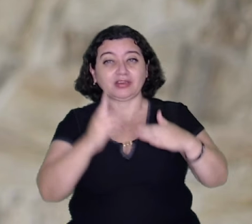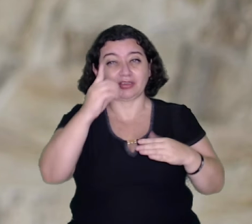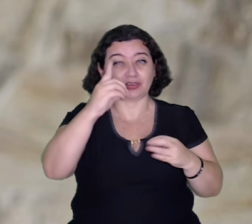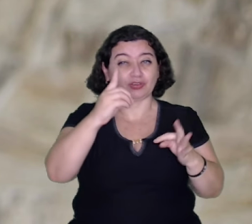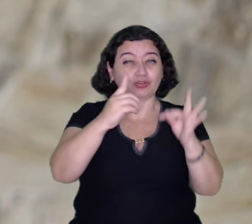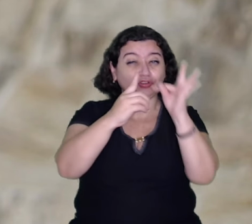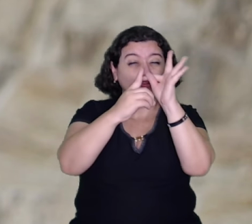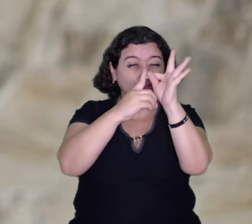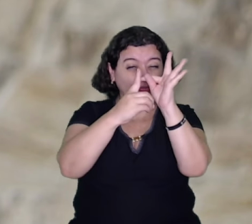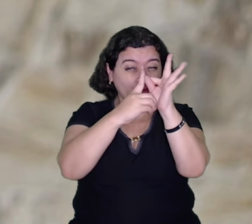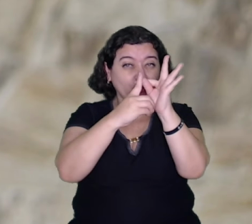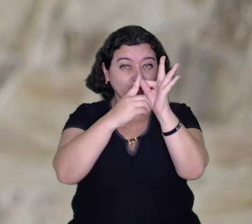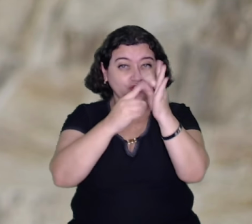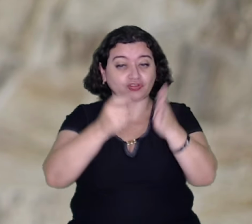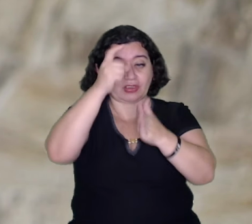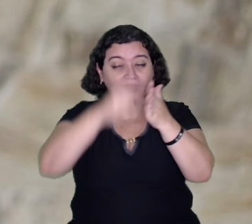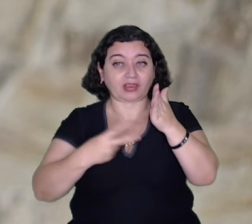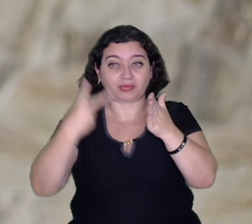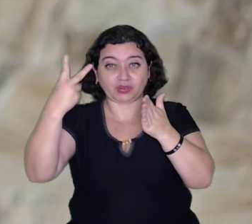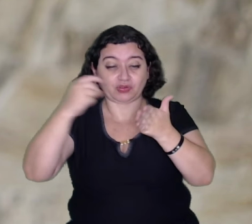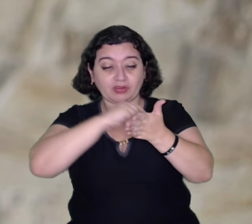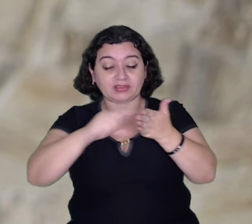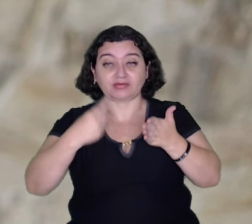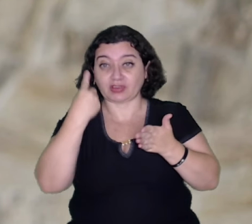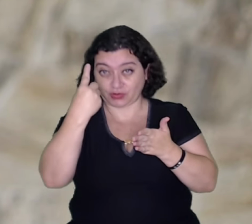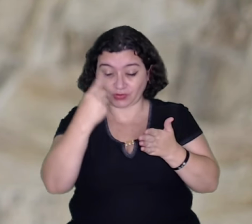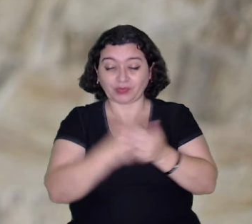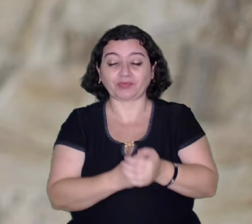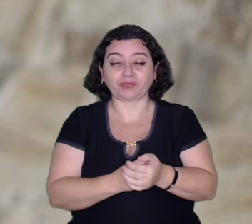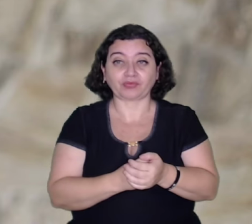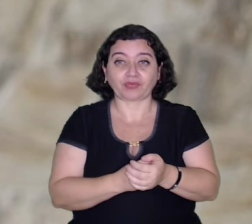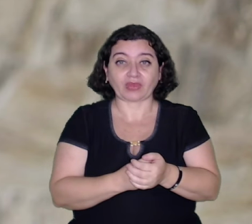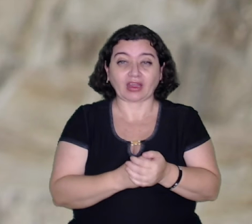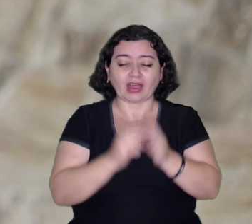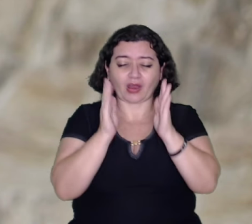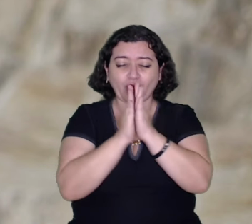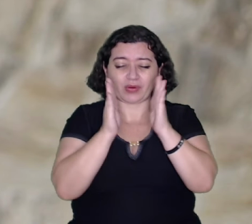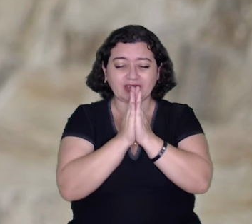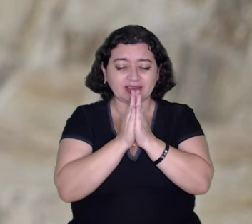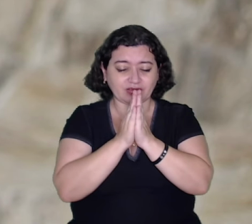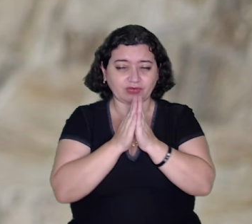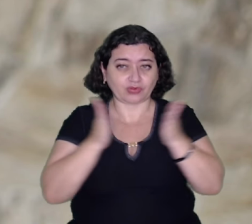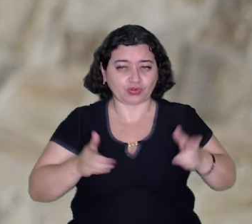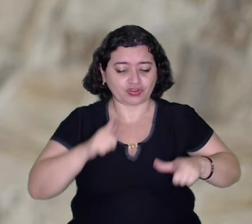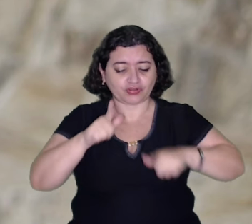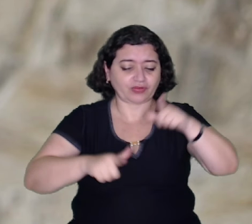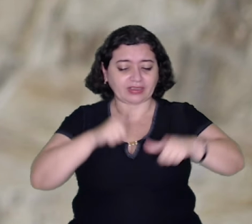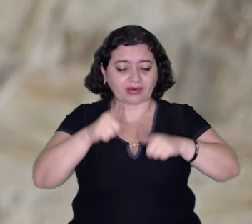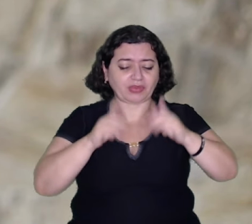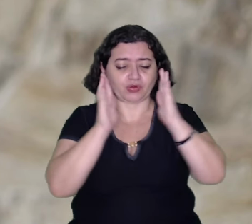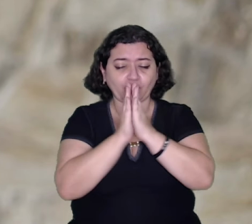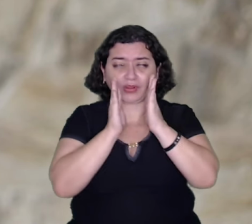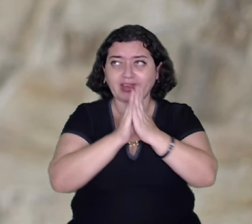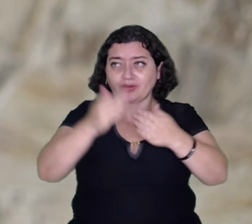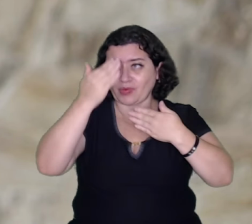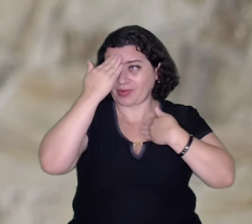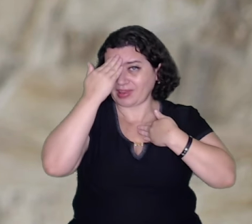isso. Nós vamos trabalhar vários aspectos da oração. Hoje foi trabalhado orar com